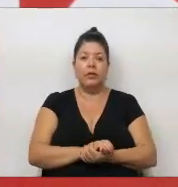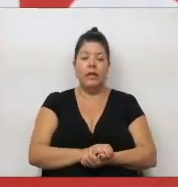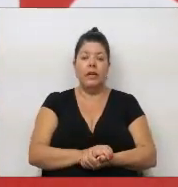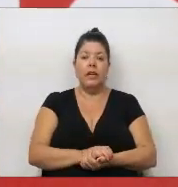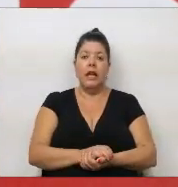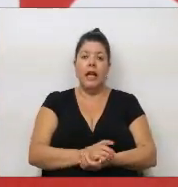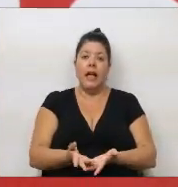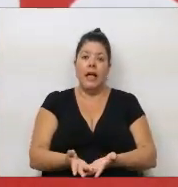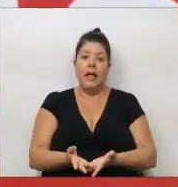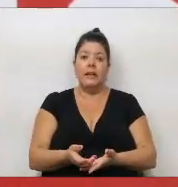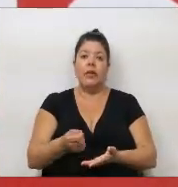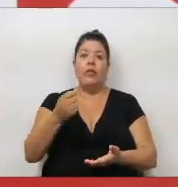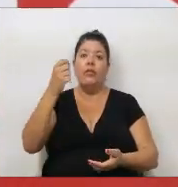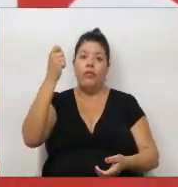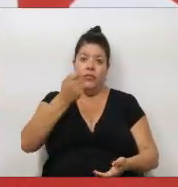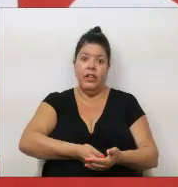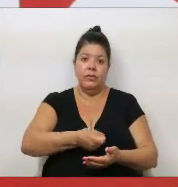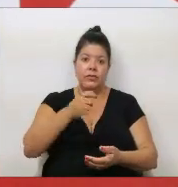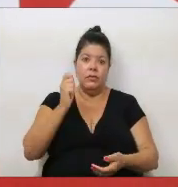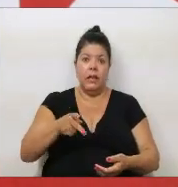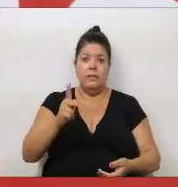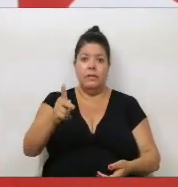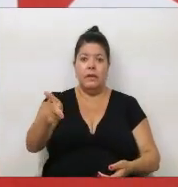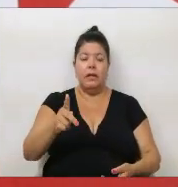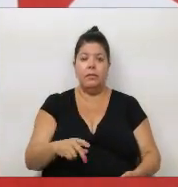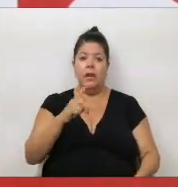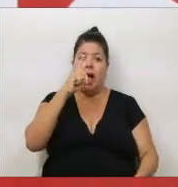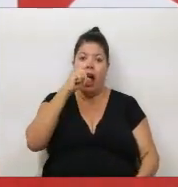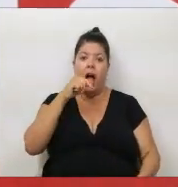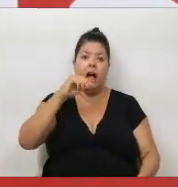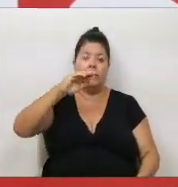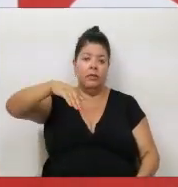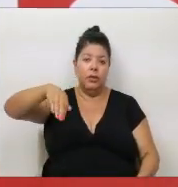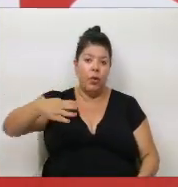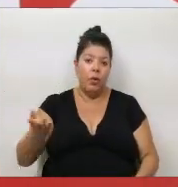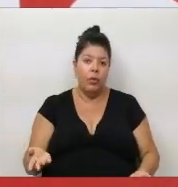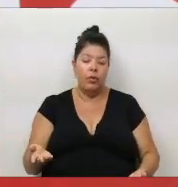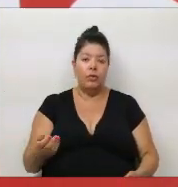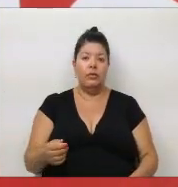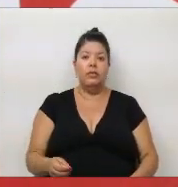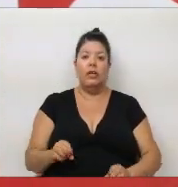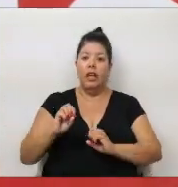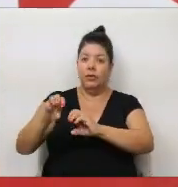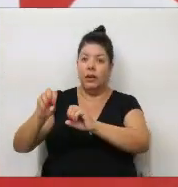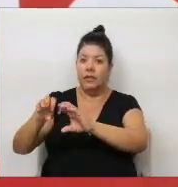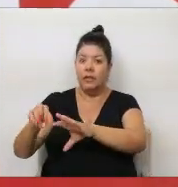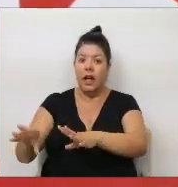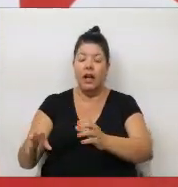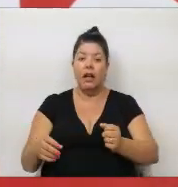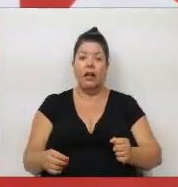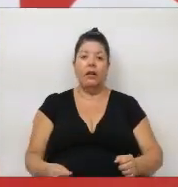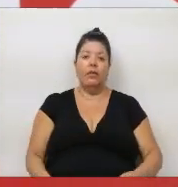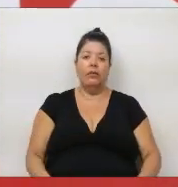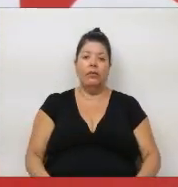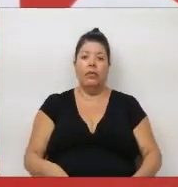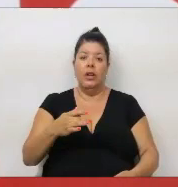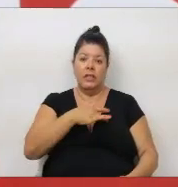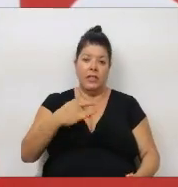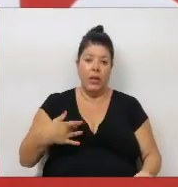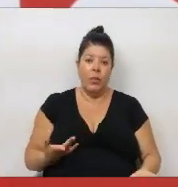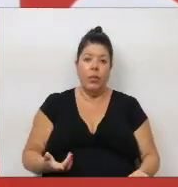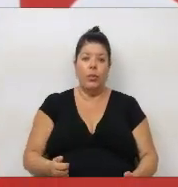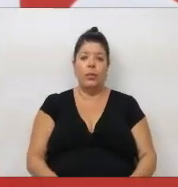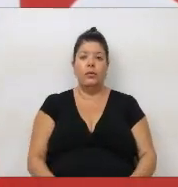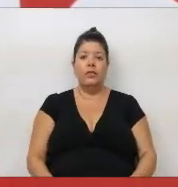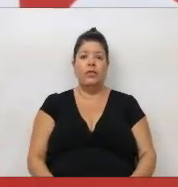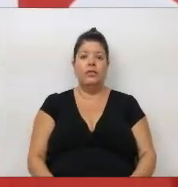os gastos fixos, os investimentos fixos, né? Os investimentos em educação, os investimentos em saúde,